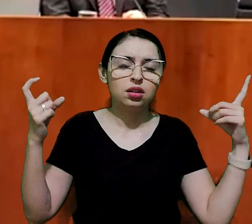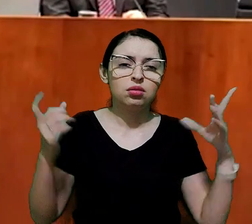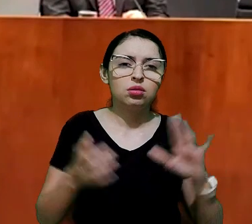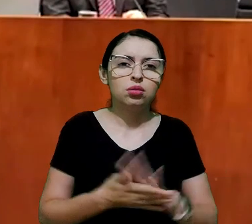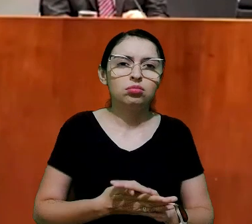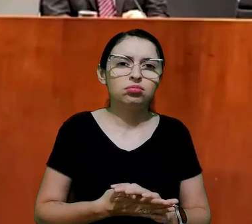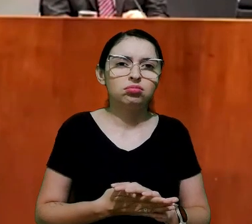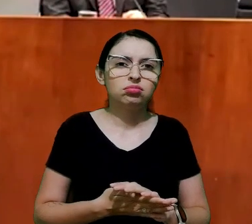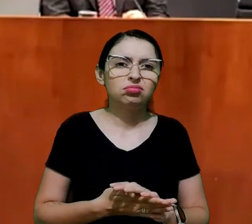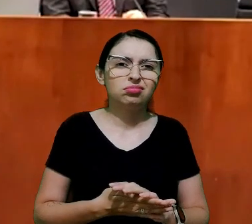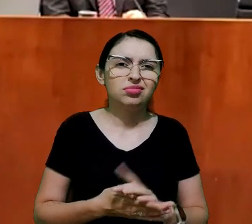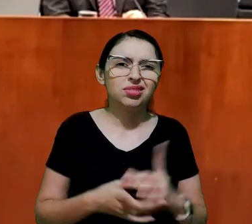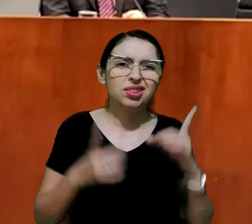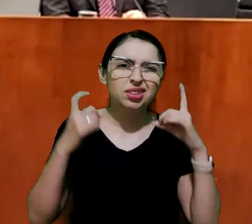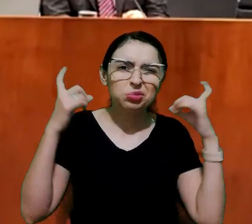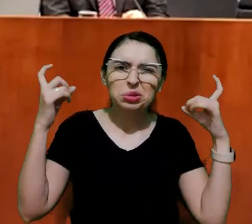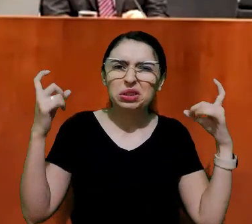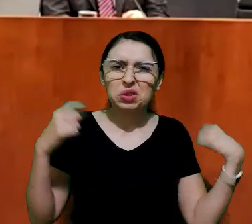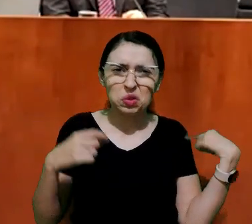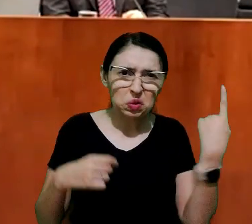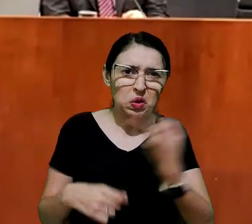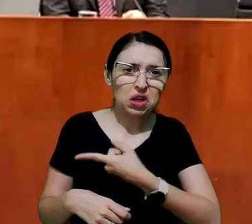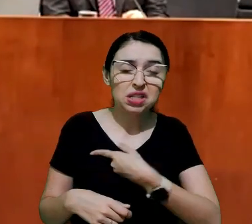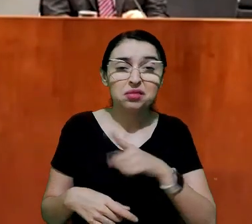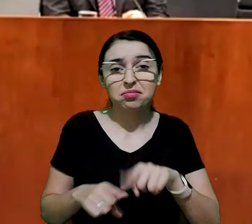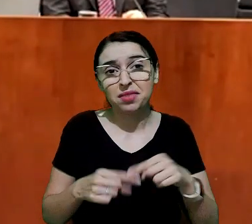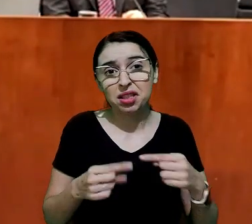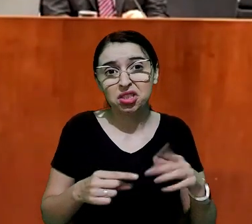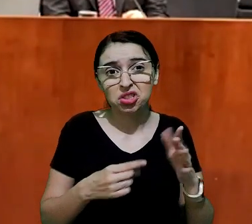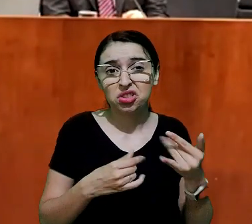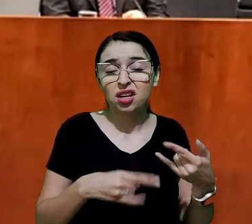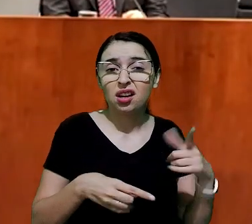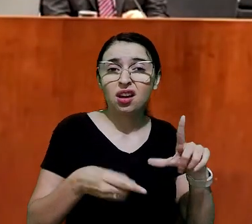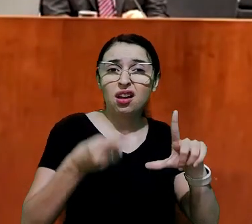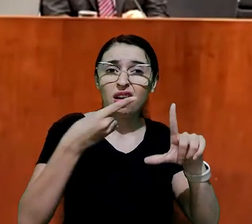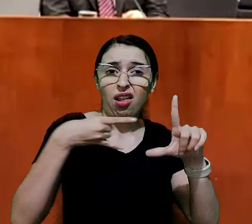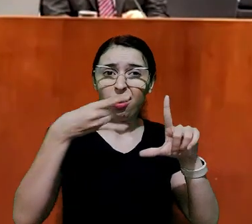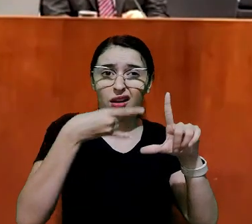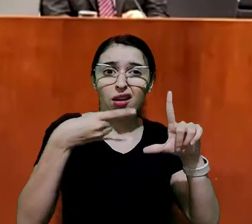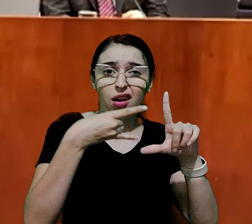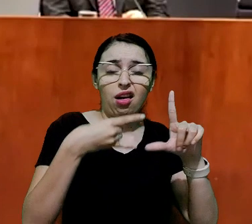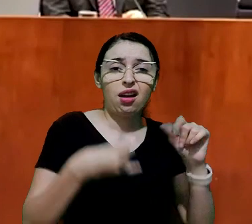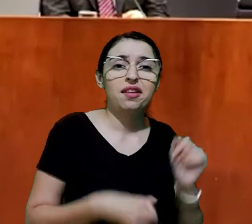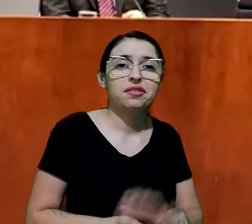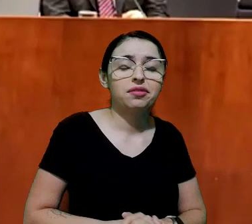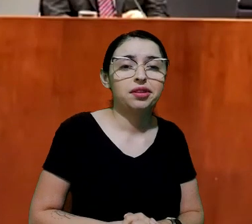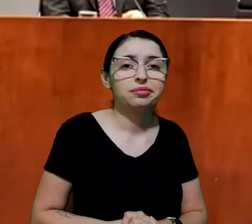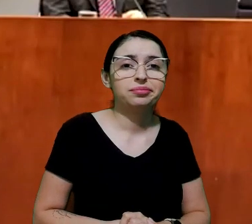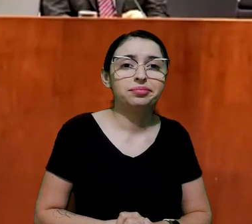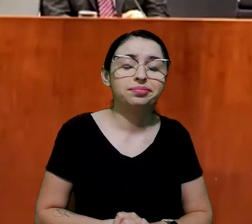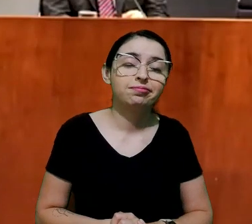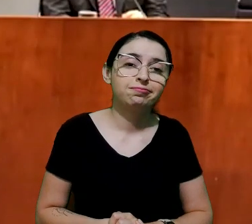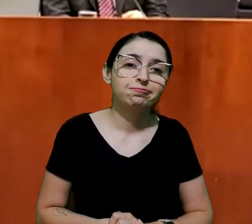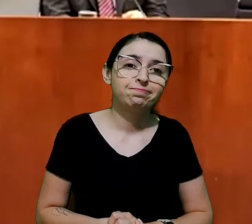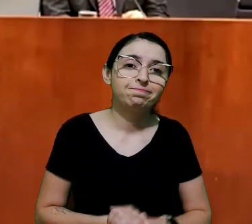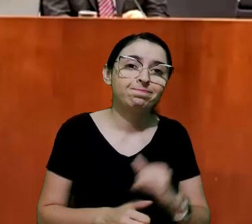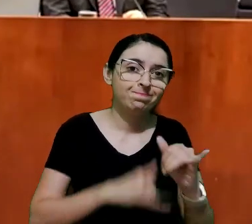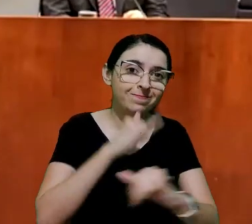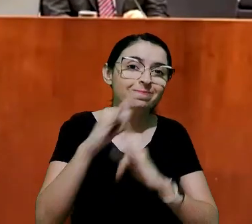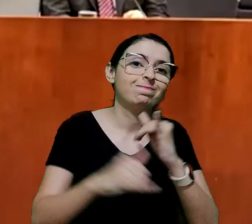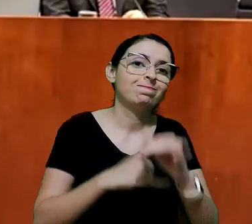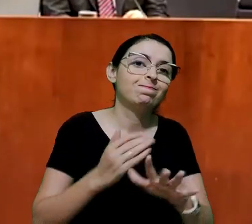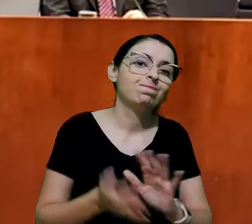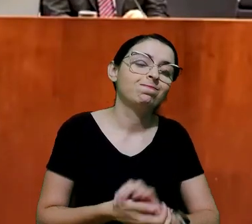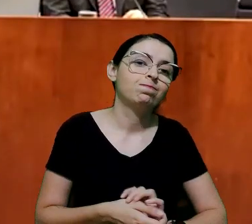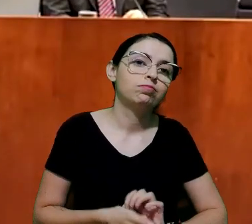está incomodando aqui para nós, imagine quem está assistindo pela internet. Mas